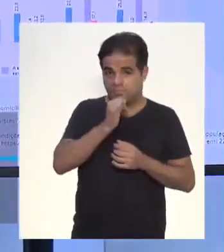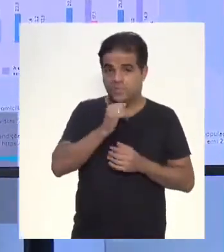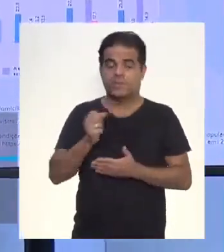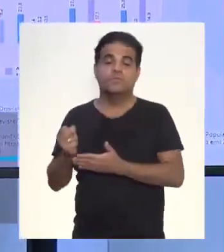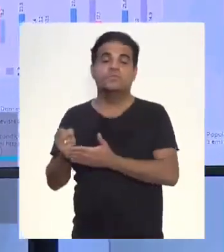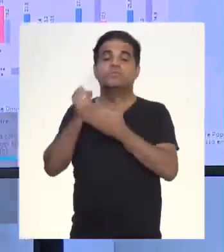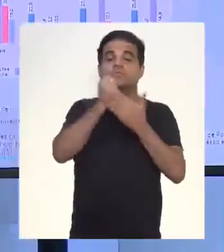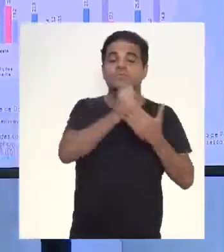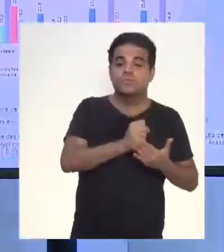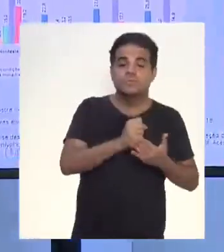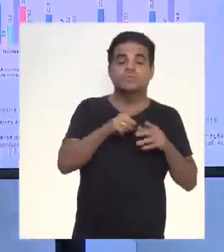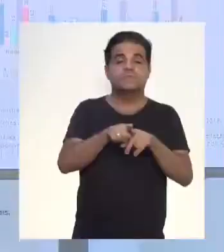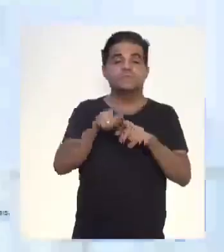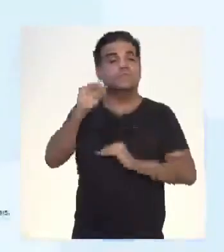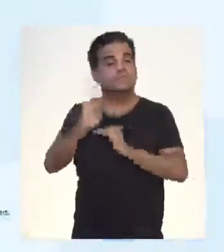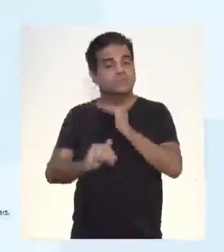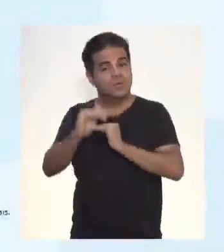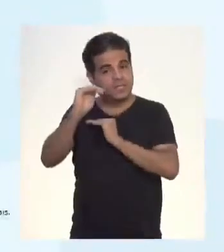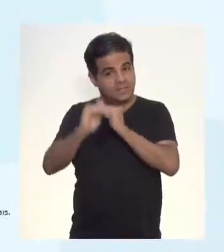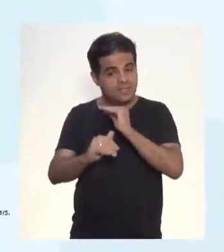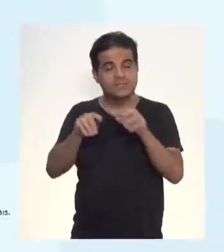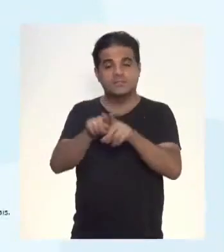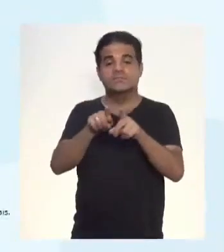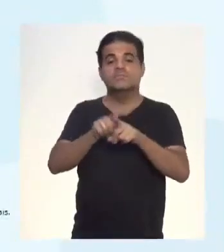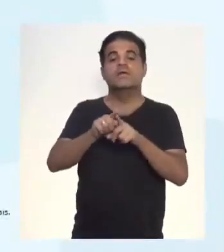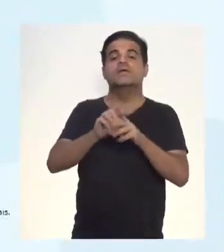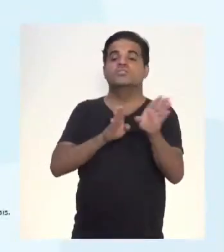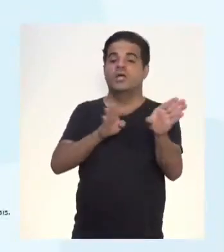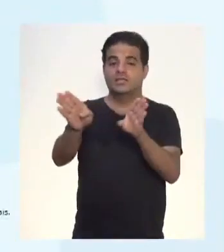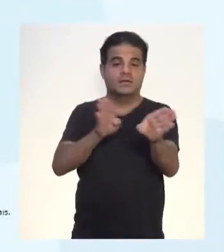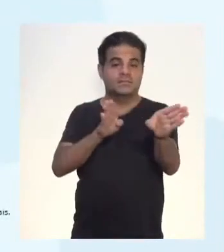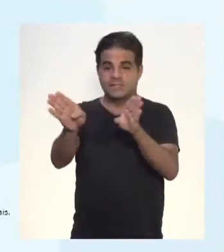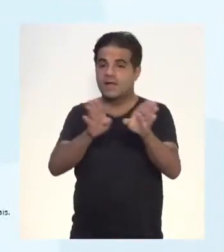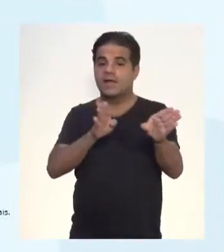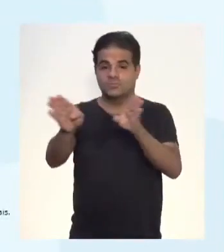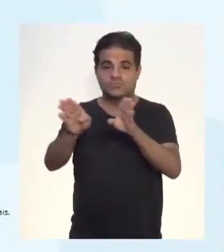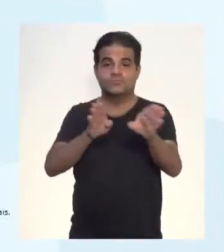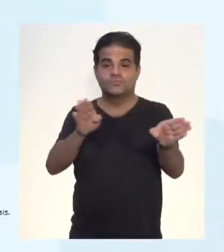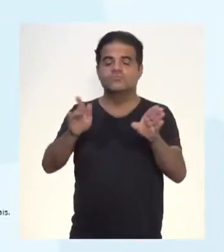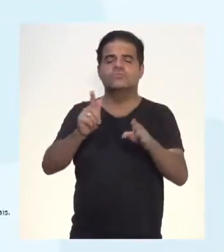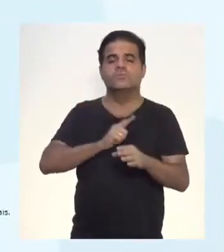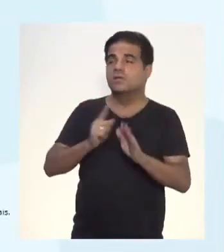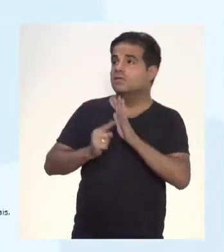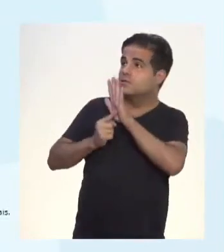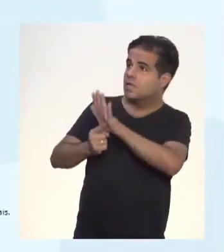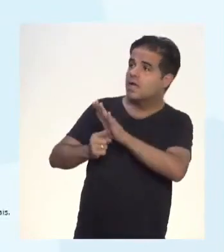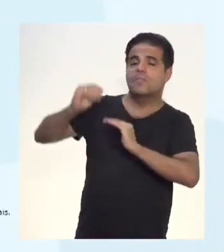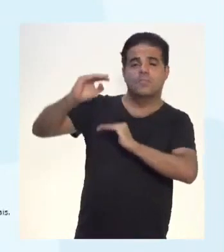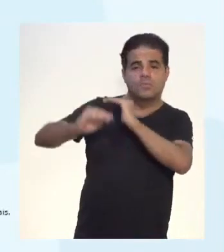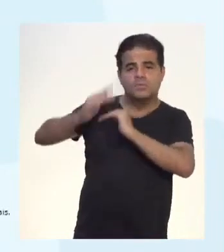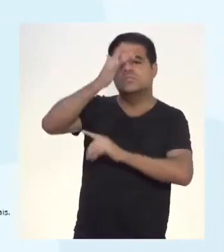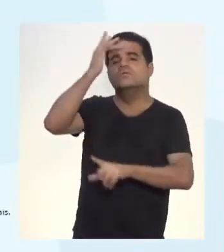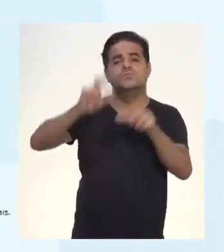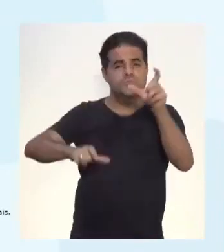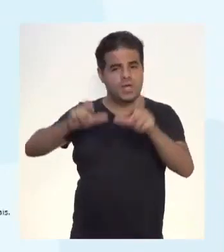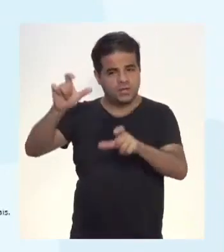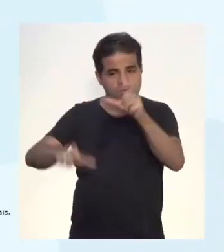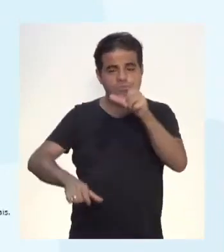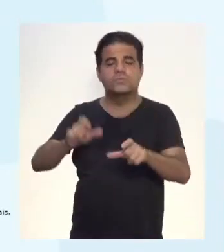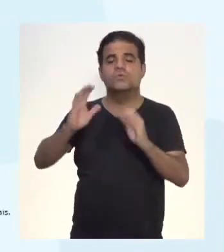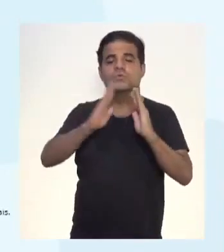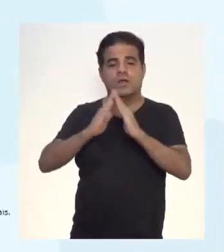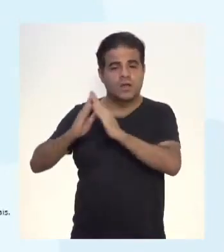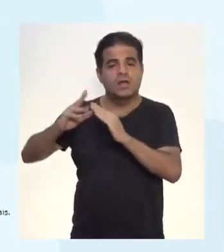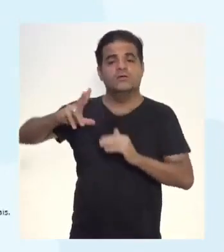trouxe para vocês a questão de desigualdade de acesso. Né? Então, a gente está aqui com a proporção de pessoas residentes, né, em